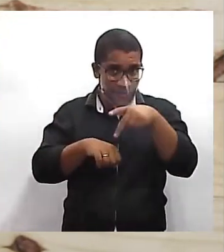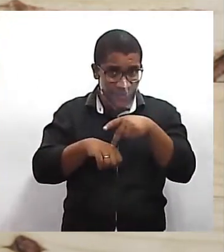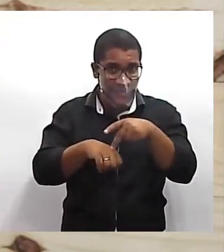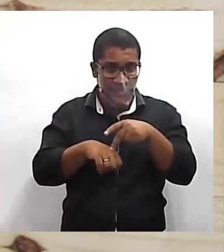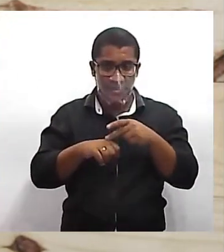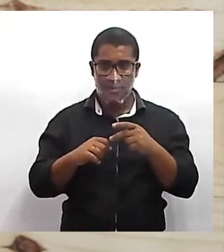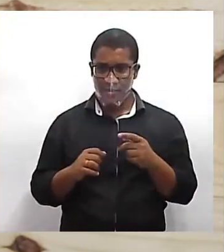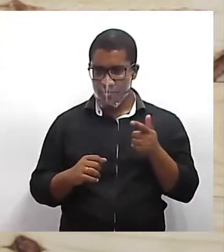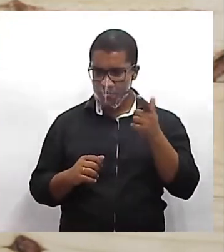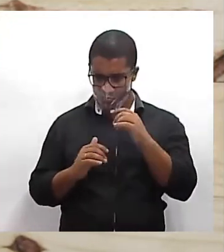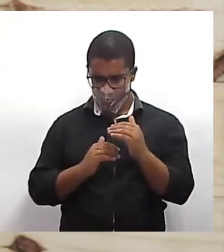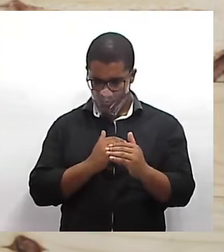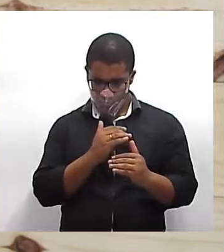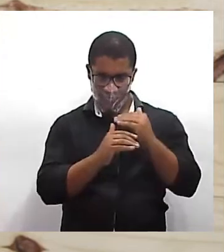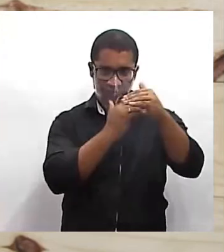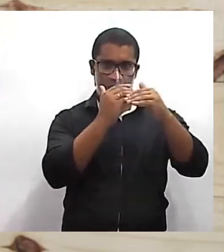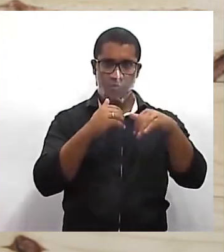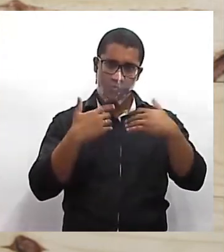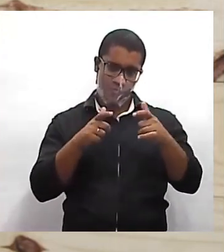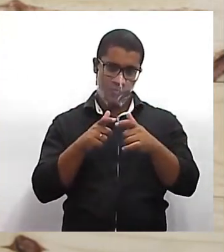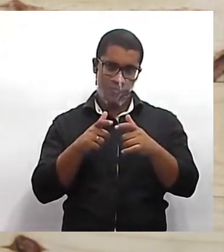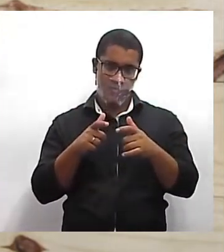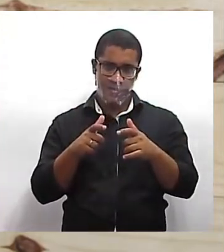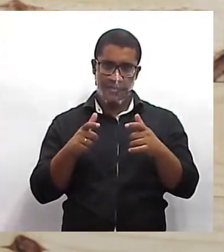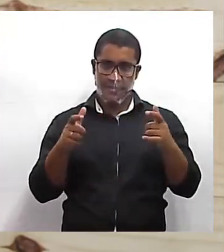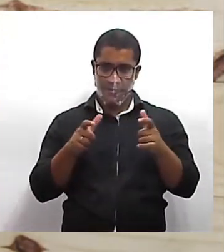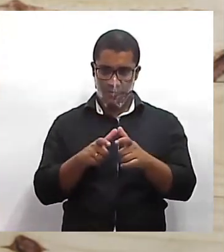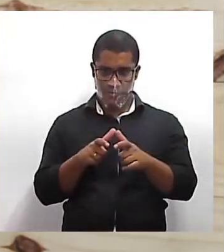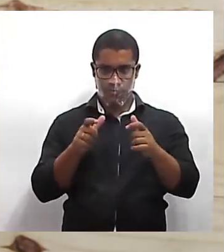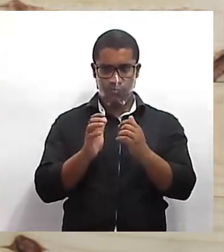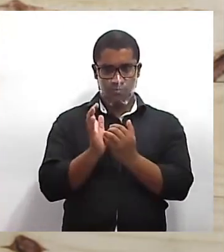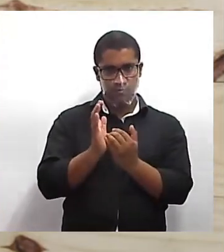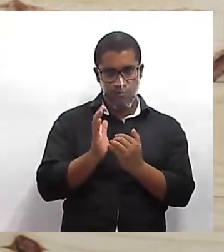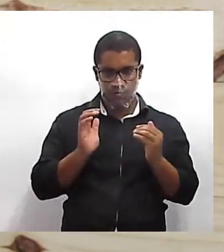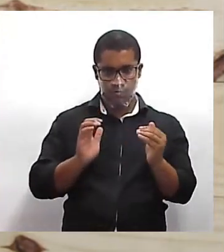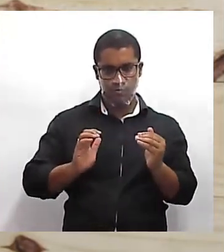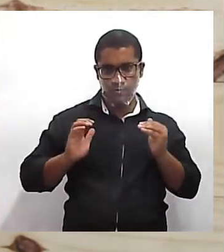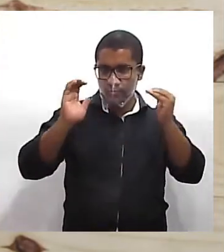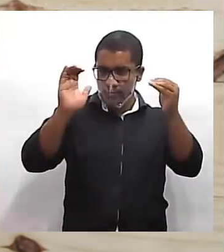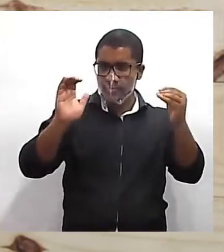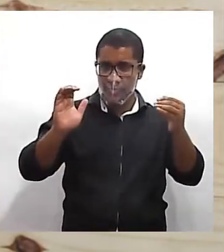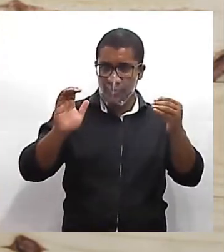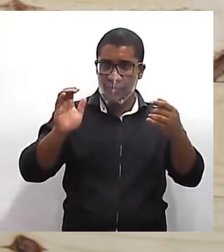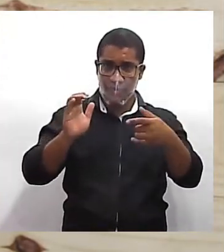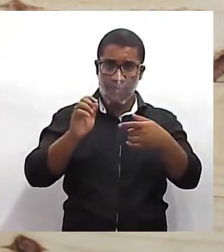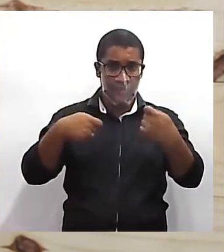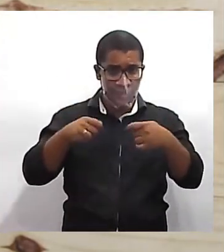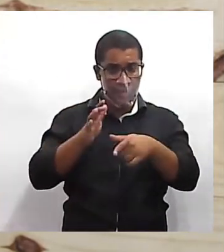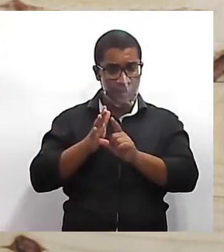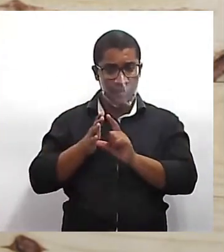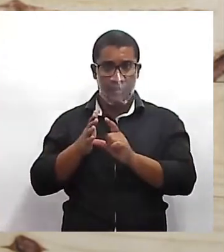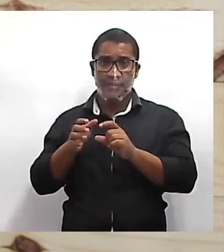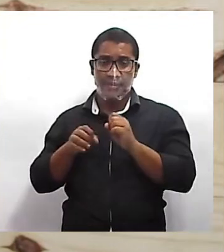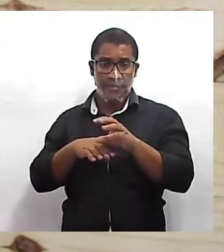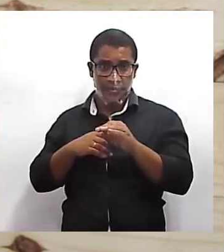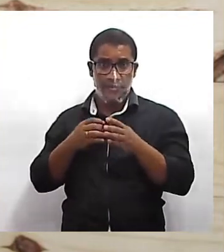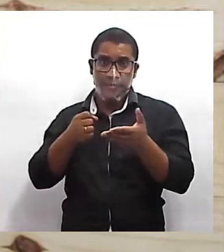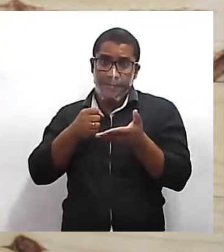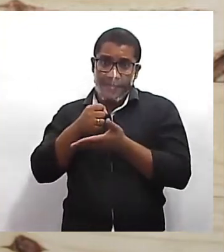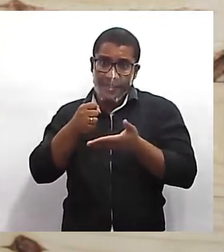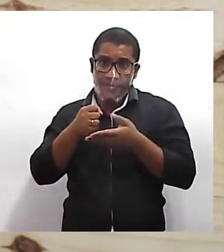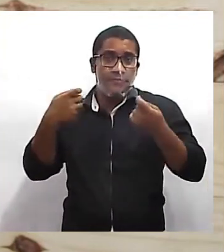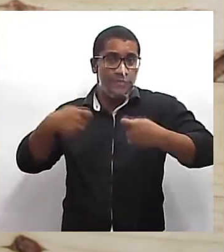desenvolveu, nenhuma nação do mundo se tornou uma grande potência sem investir em educação de base, na formação crítica